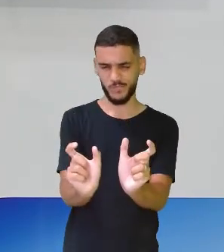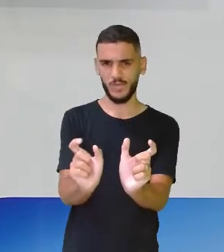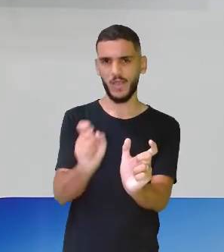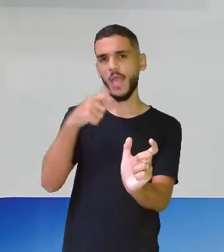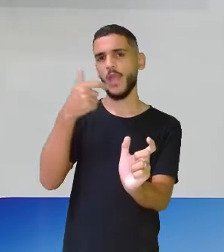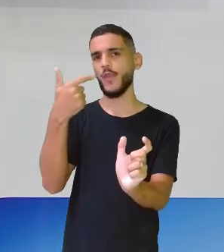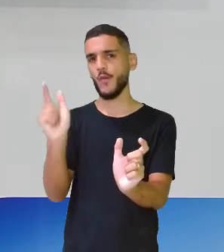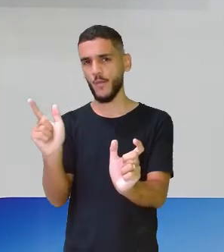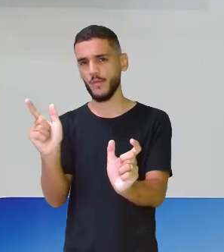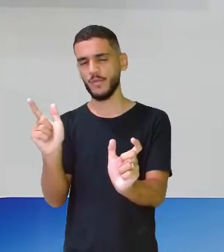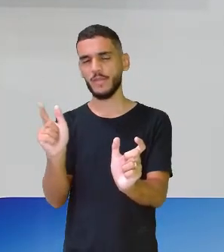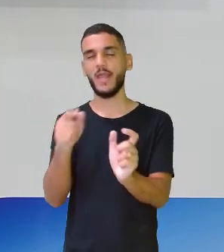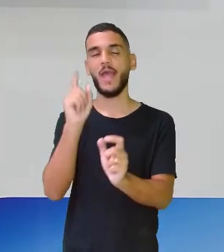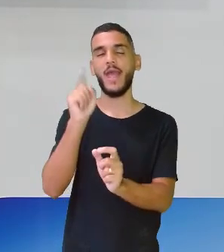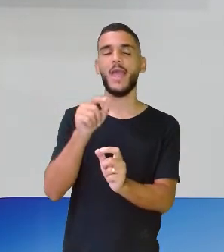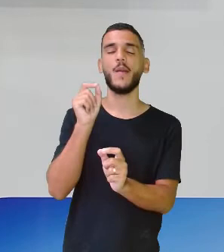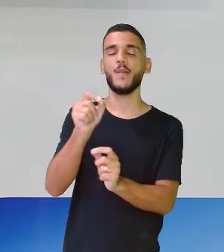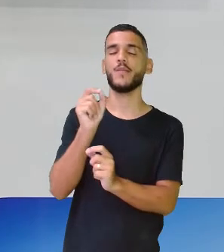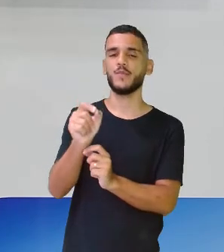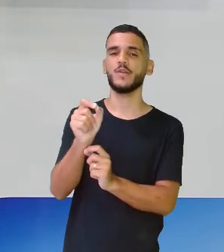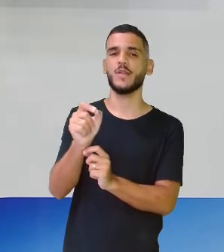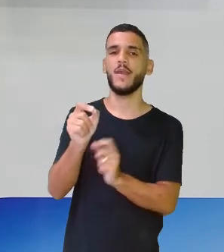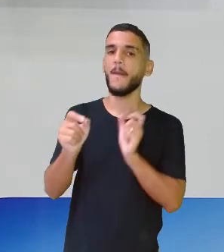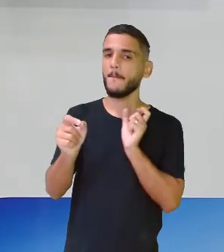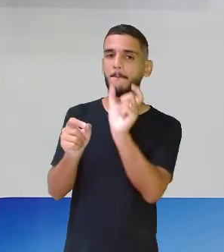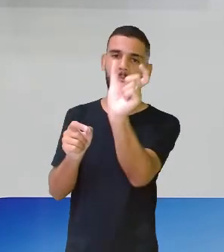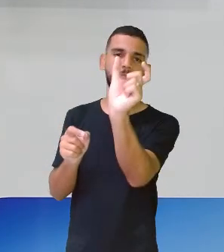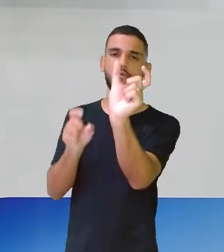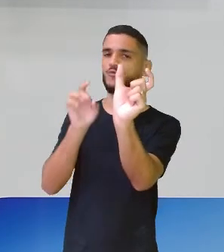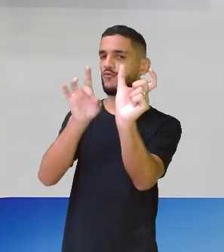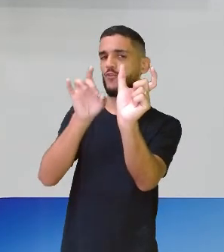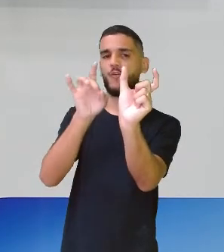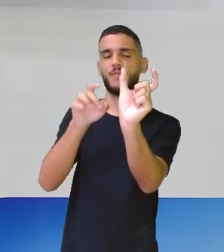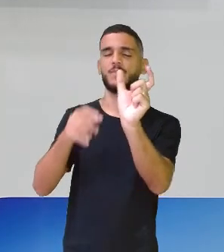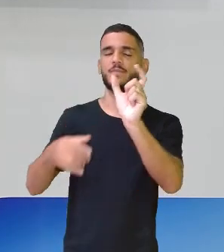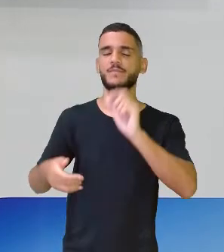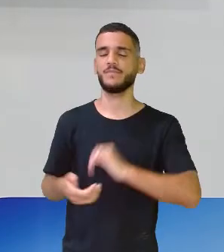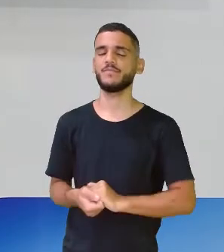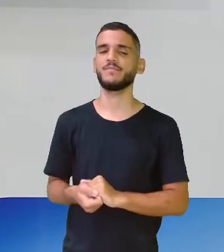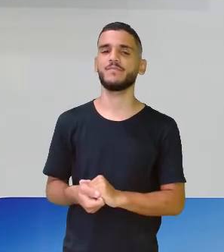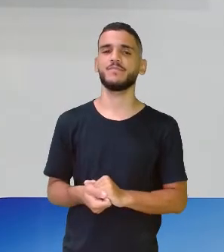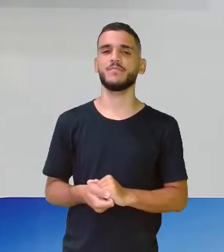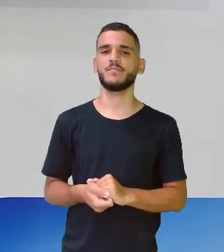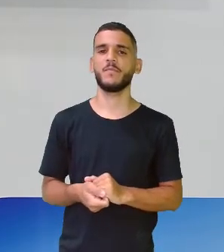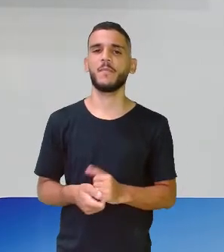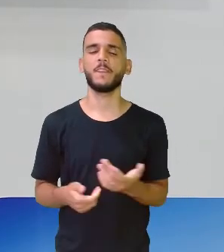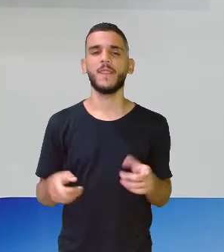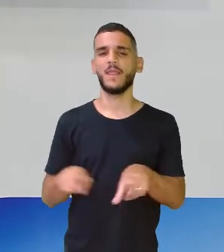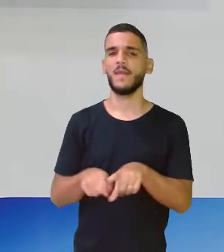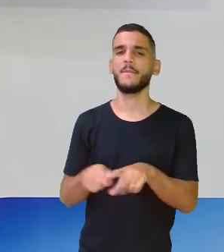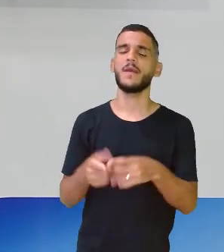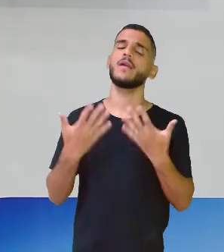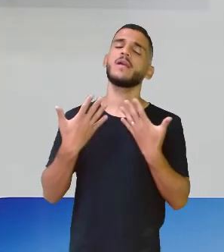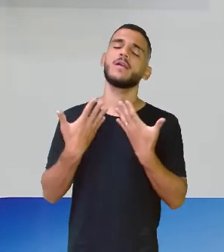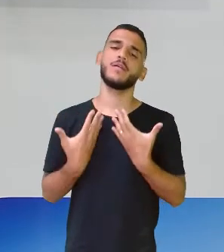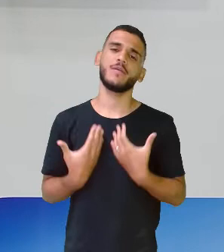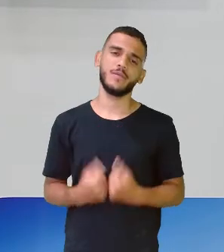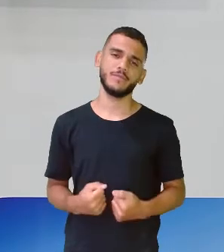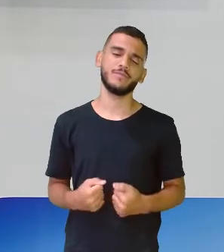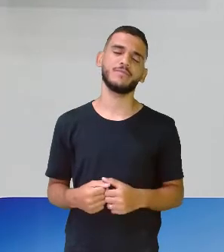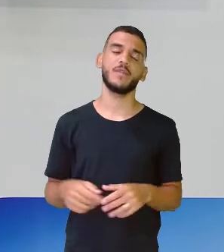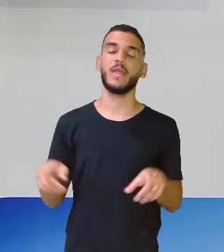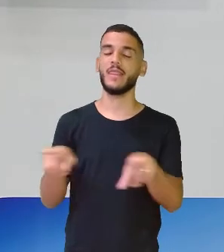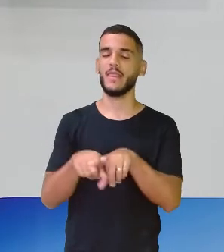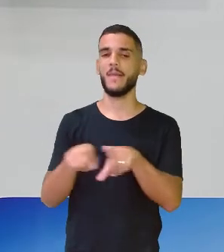lembrança, eternizar, pesquisar, impaciência, intolerância e descansa, elas vieram de algumas